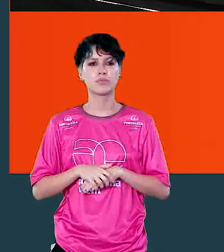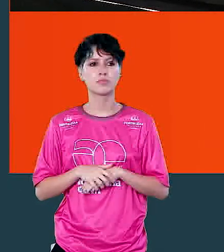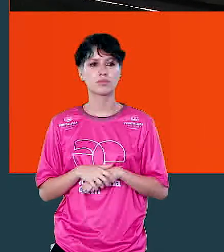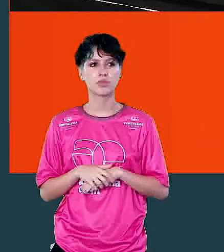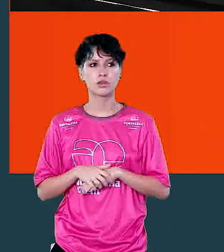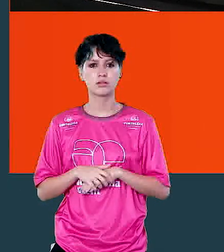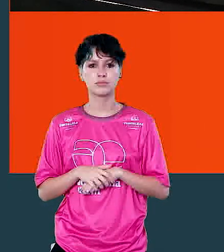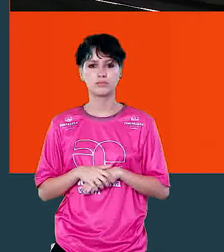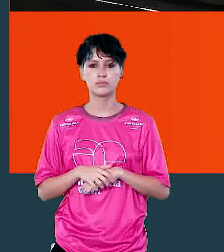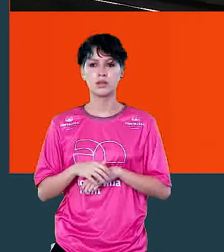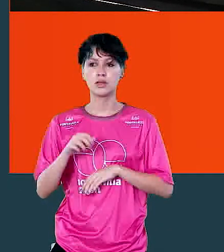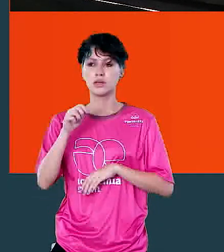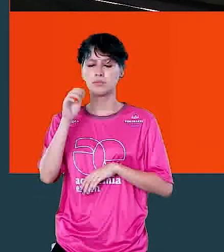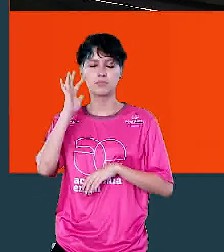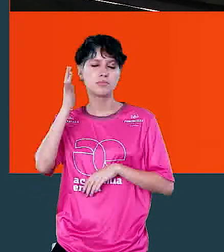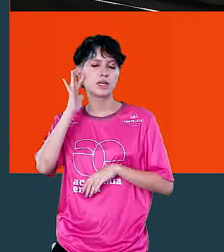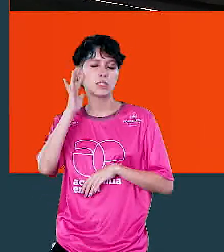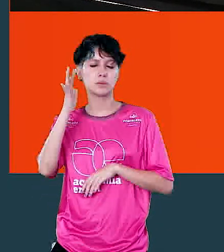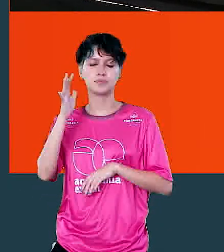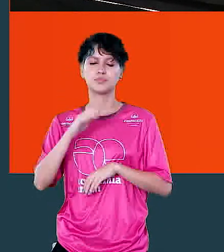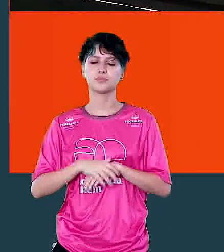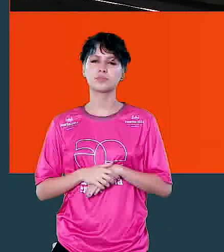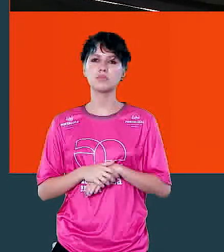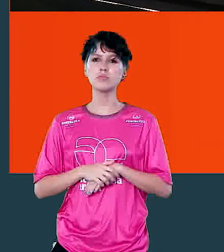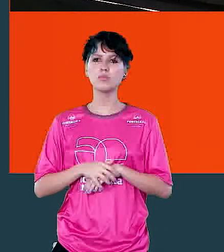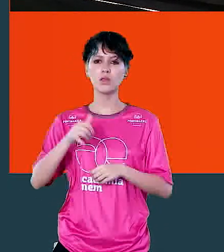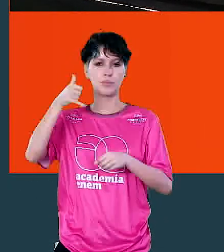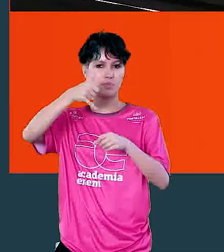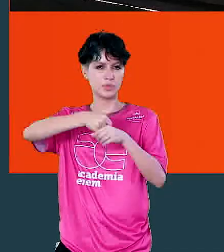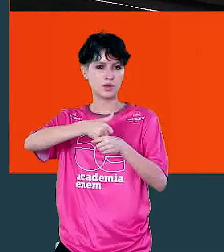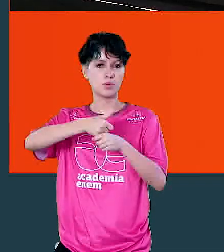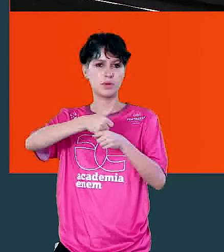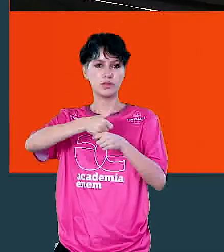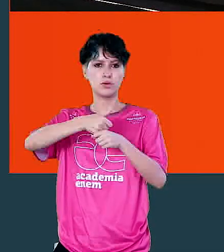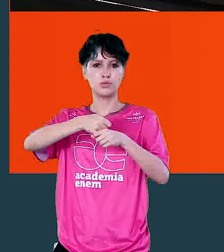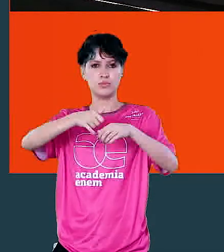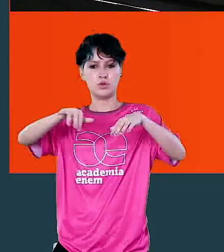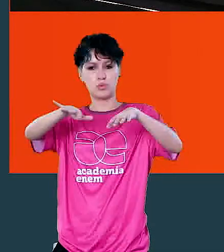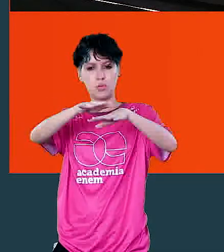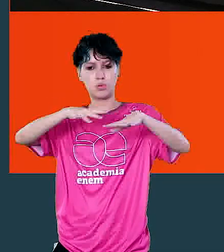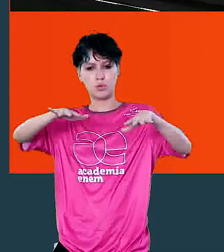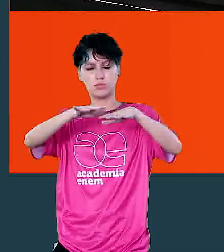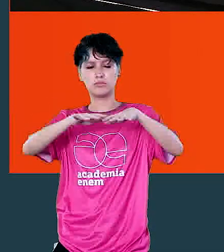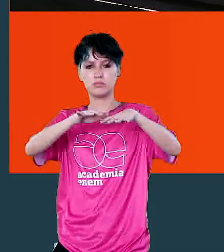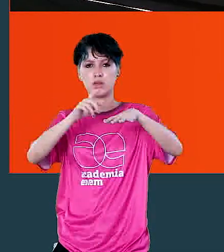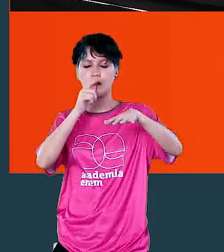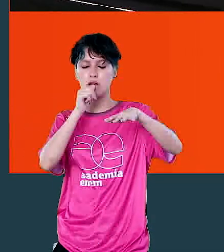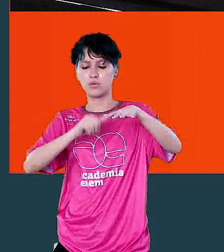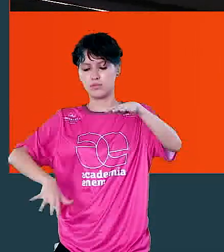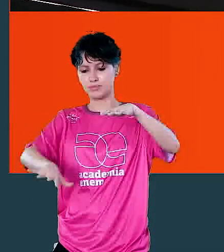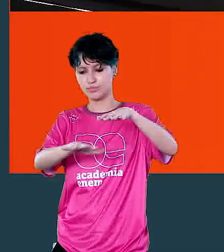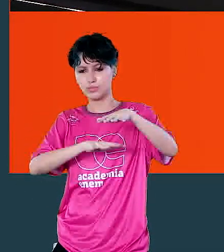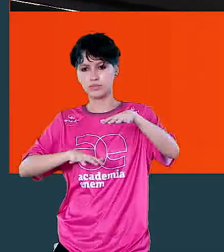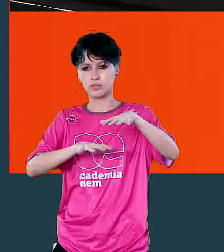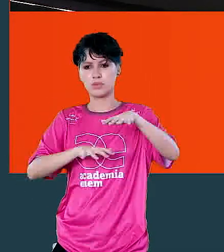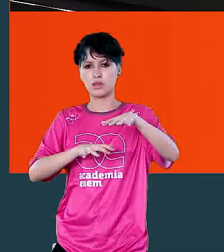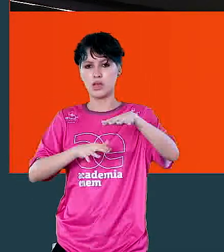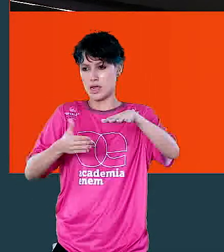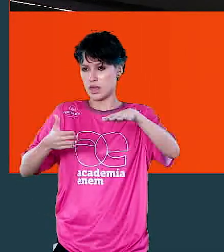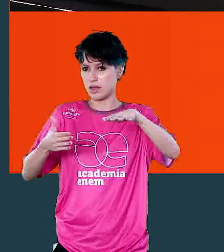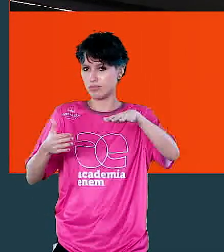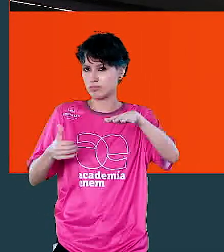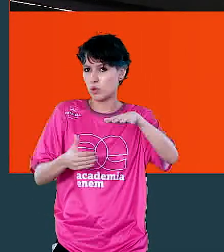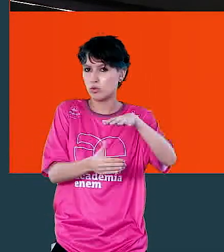luz do sol não entra. E os seres que estão lá dentro não vão utilizar a luz do sol para produzir o próprio alimento. O oxigênio não